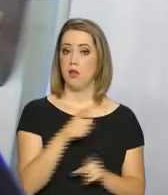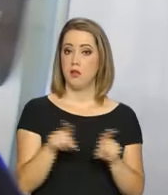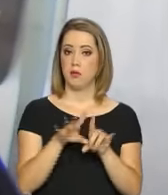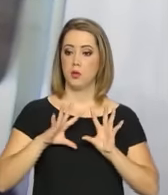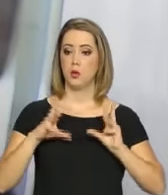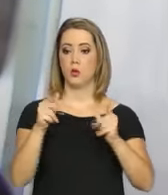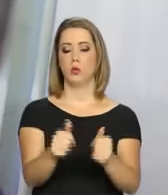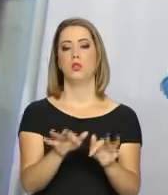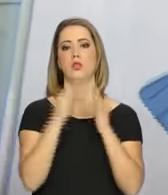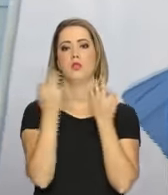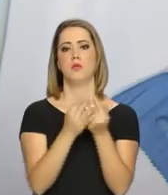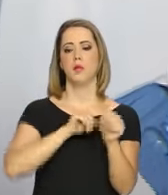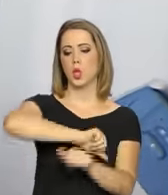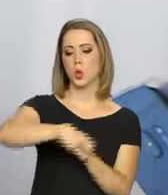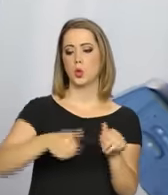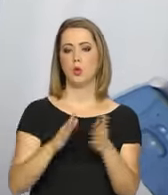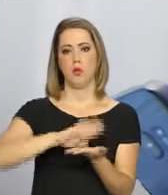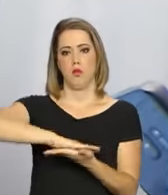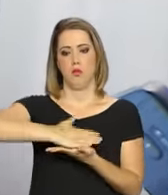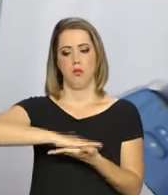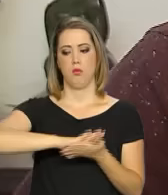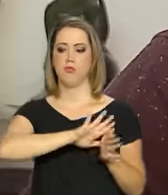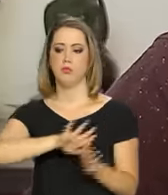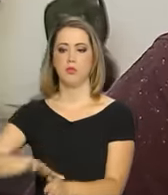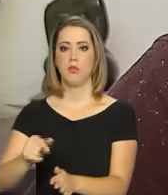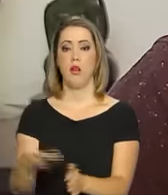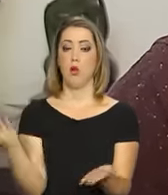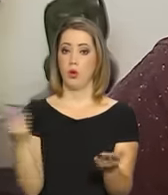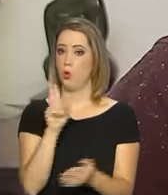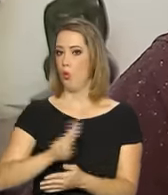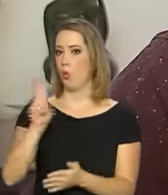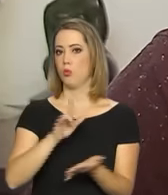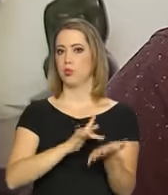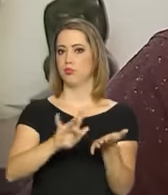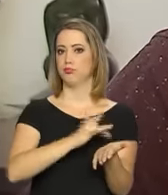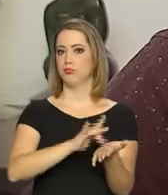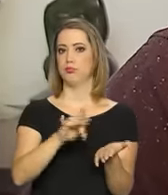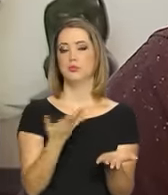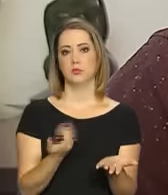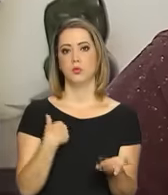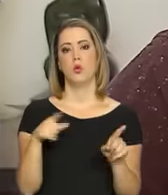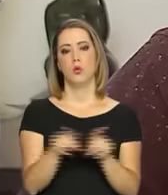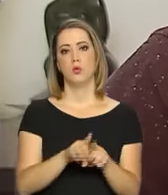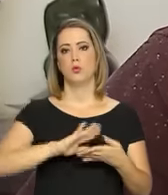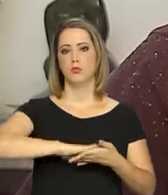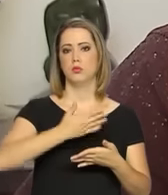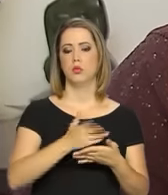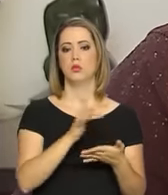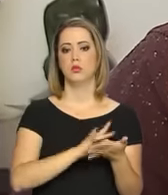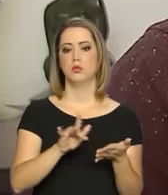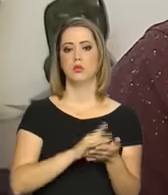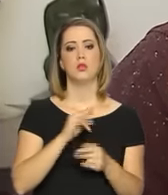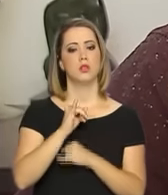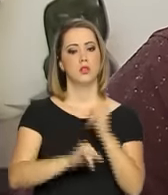Trocaram o micro computador pelo aparelho celular eu uso muito mais pelo celular e pelo iPad acho que a internet evoluiu de